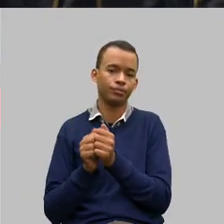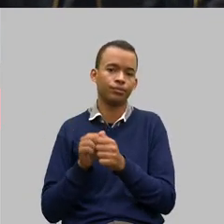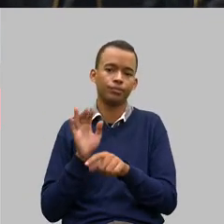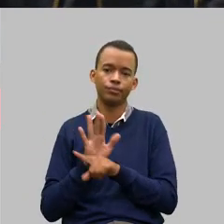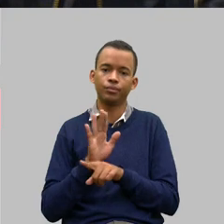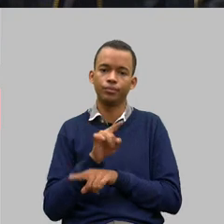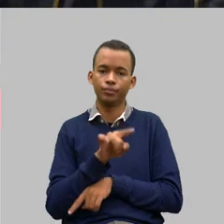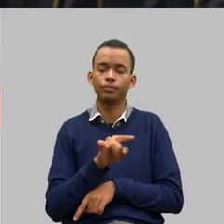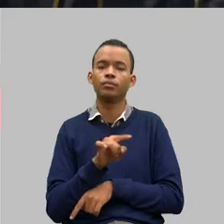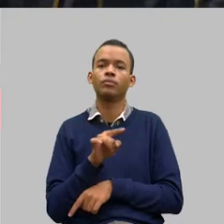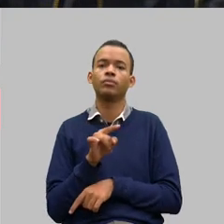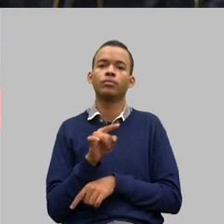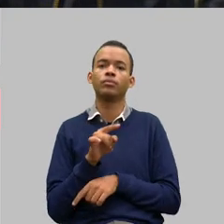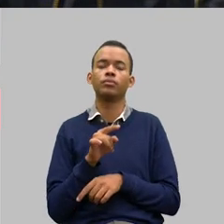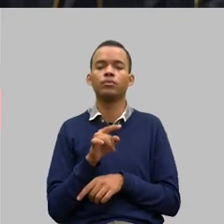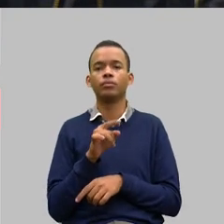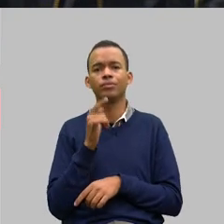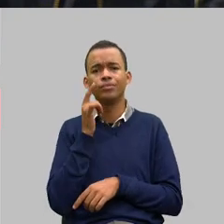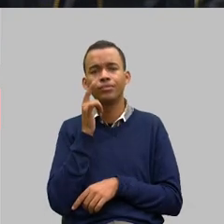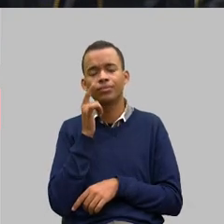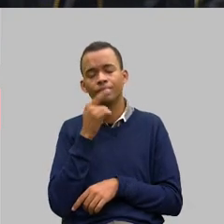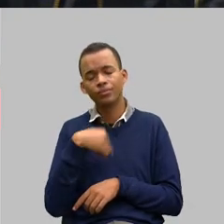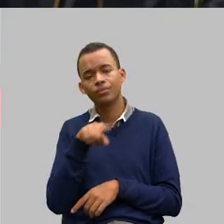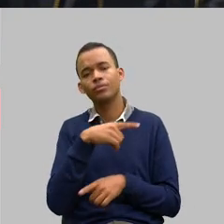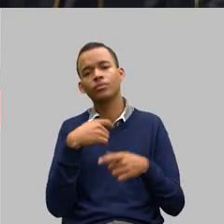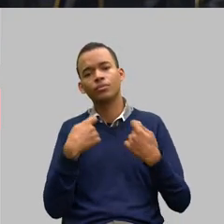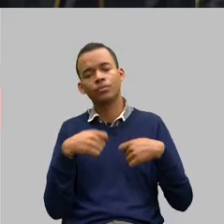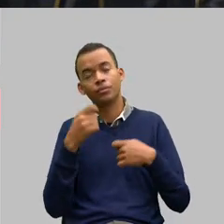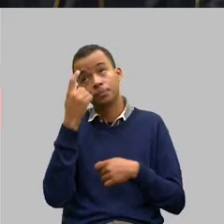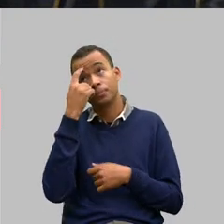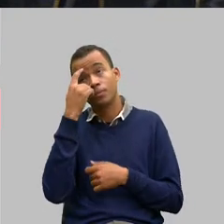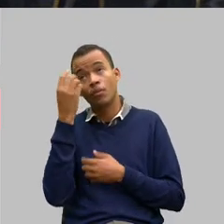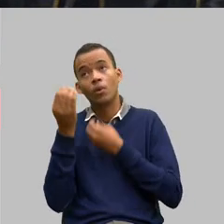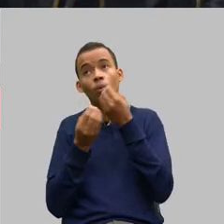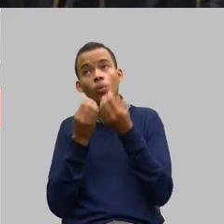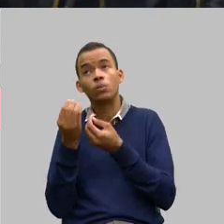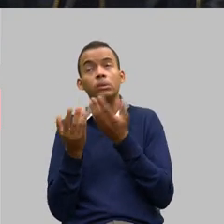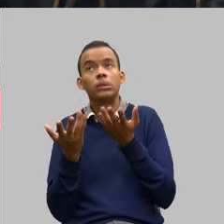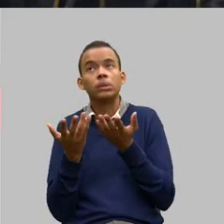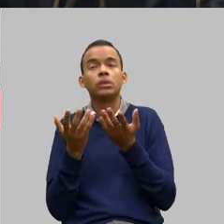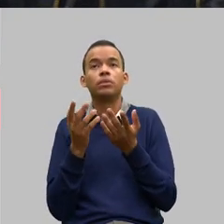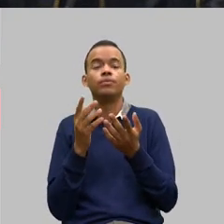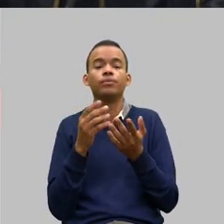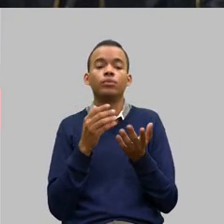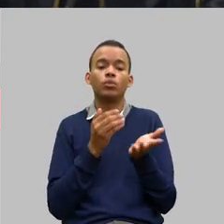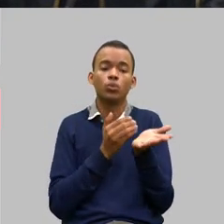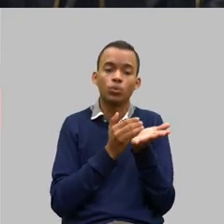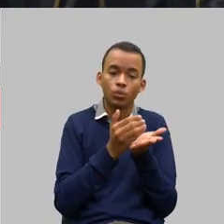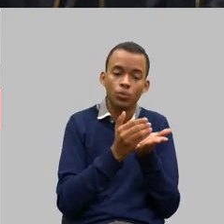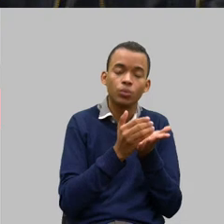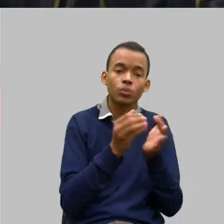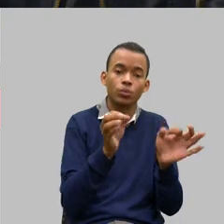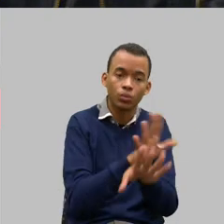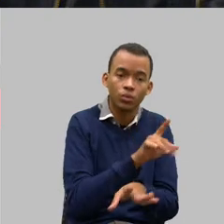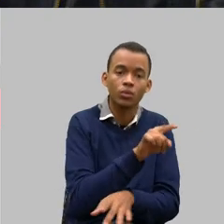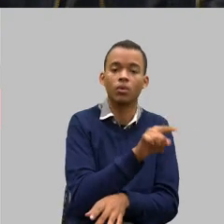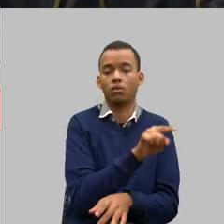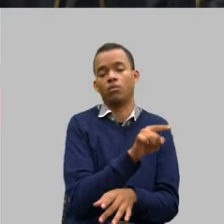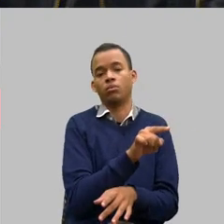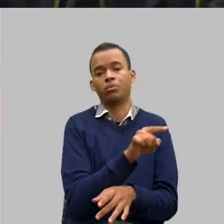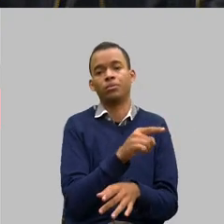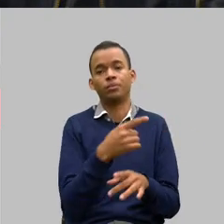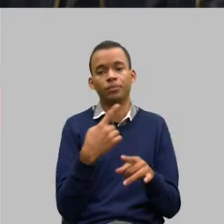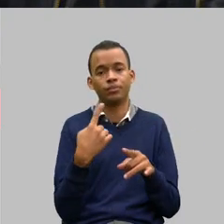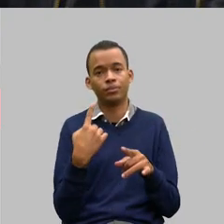eh fazer com que nós possamos quem sabe concluir eh iniciar e concluir essa obra ali que vai dar um